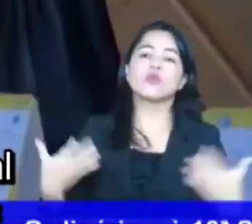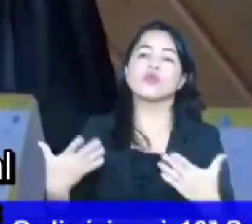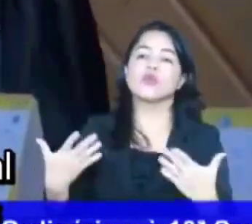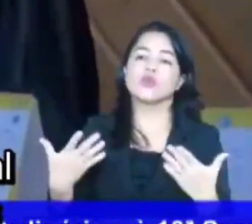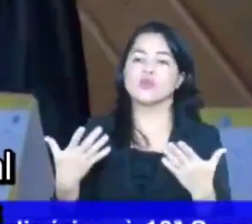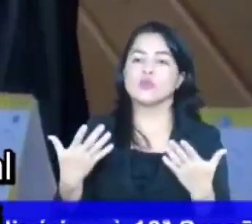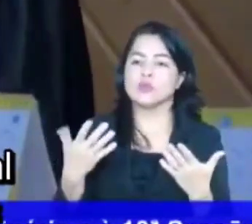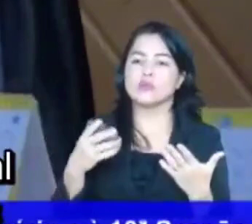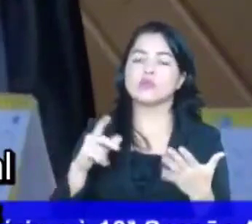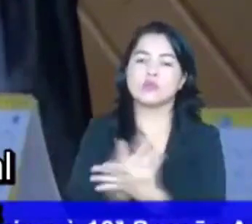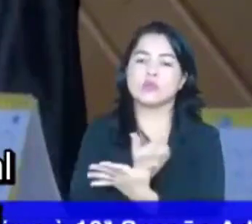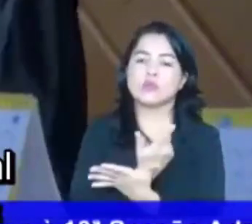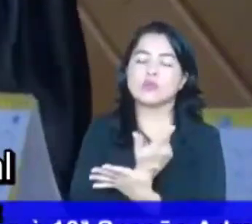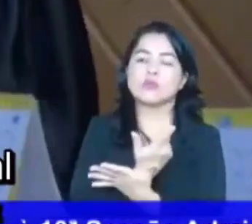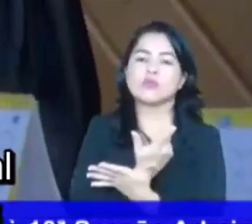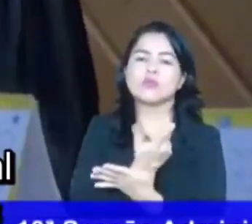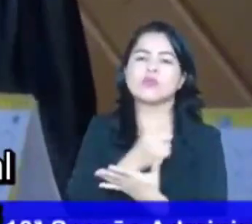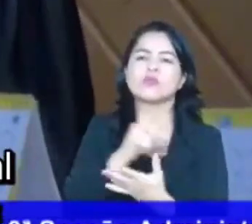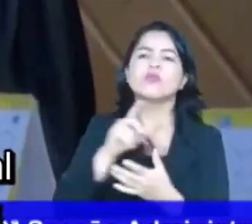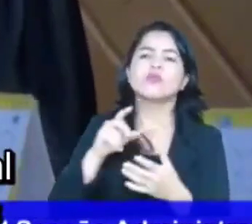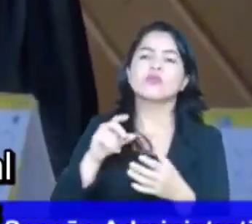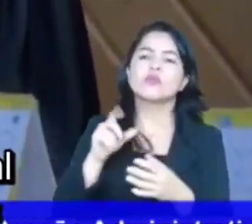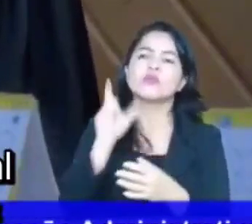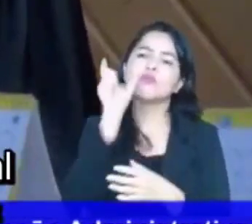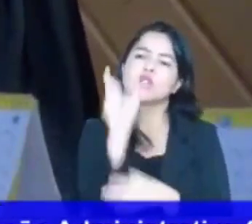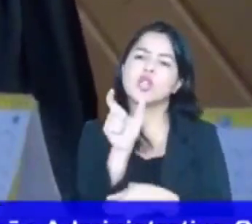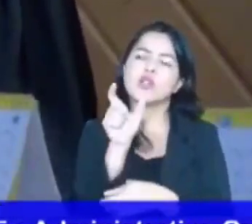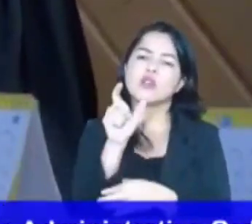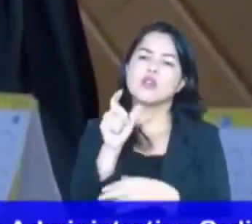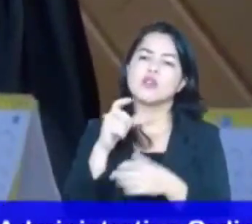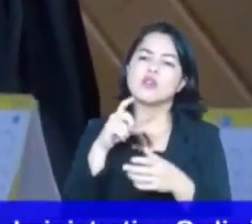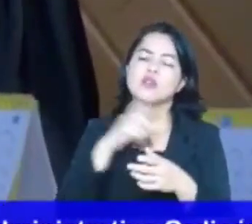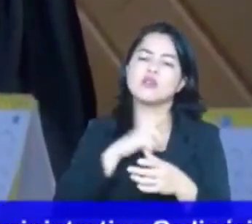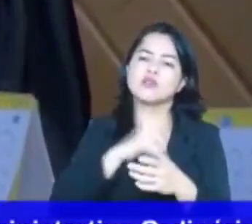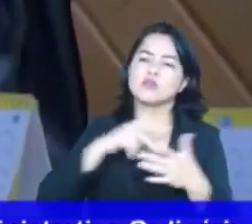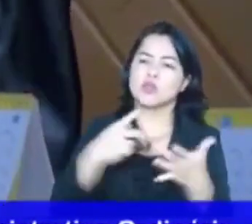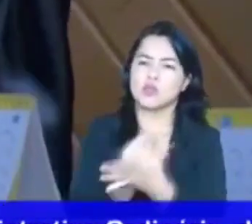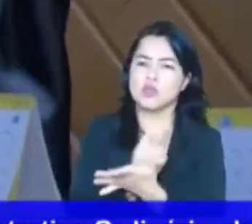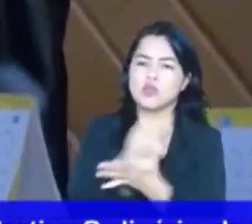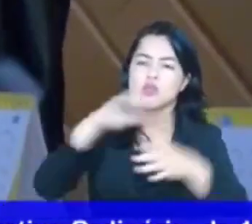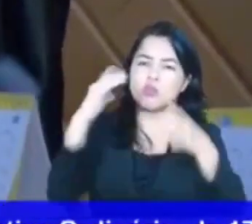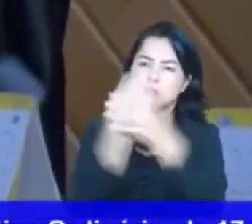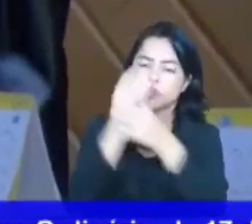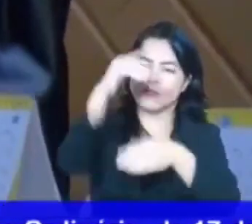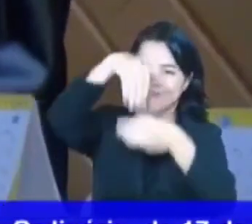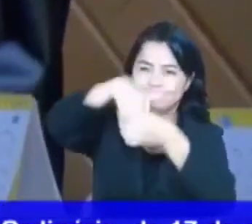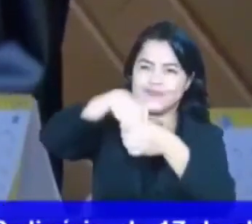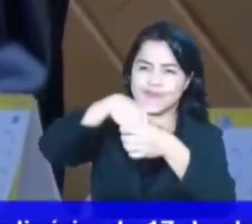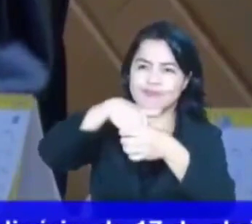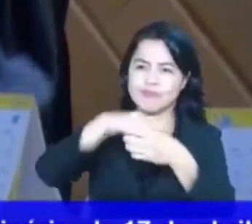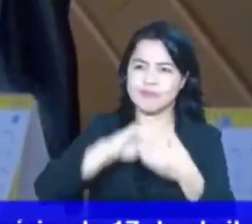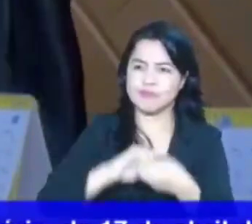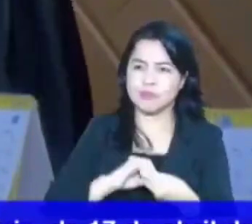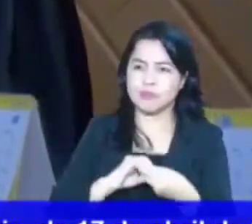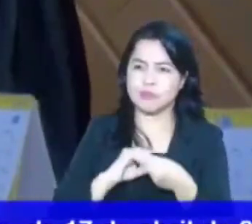da expressão "e nos feitos decorrentes do processo eleitoral".